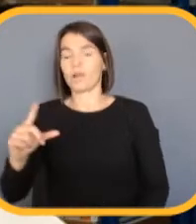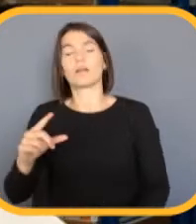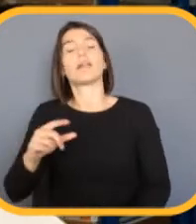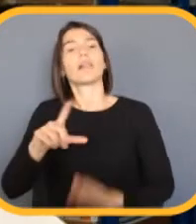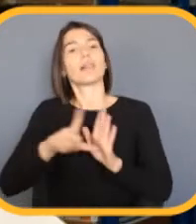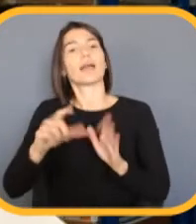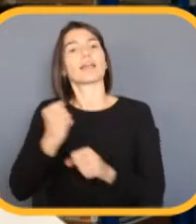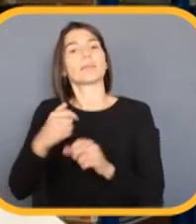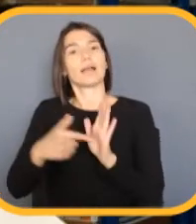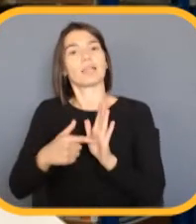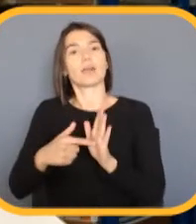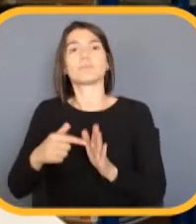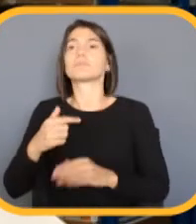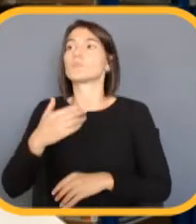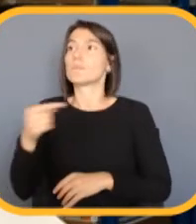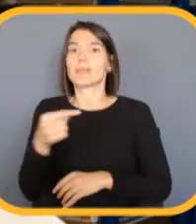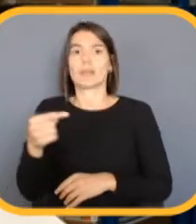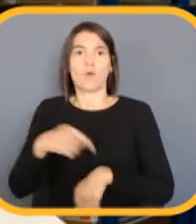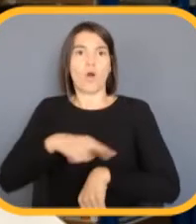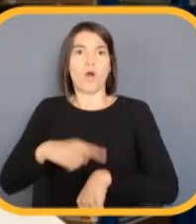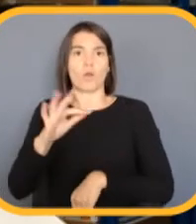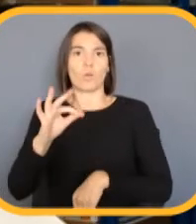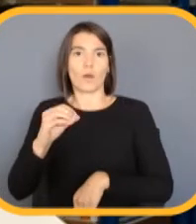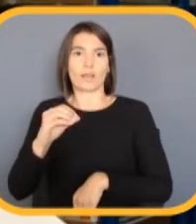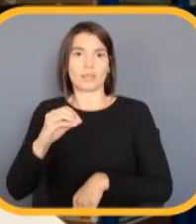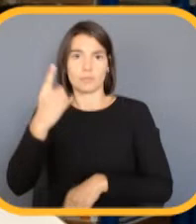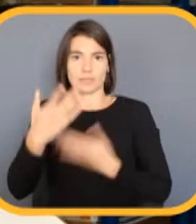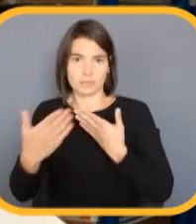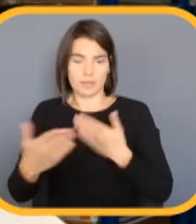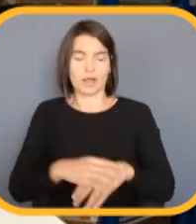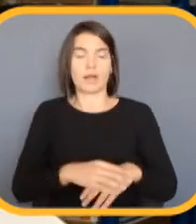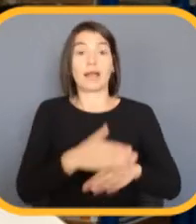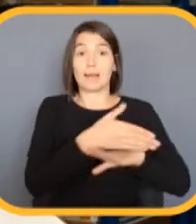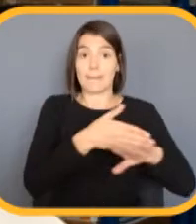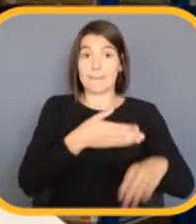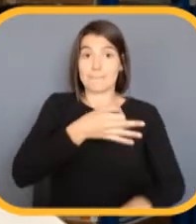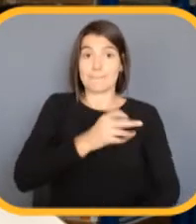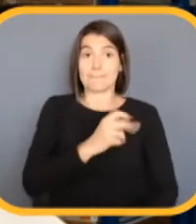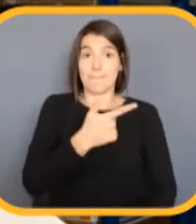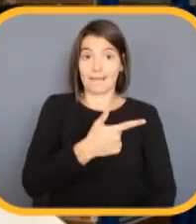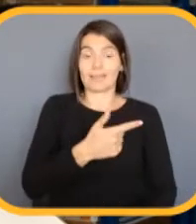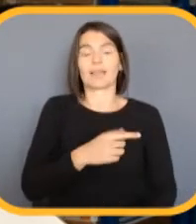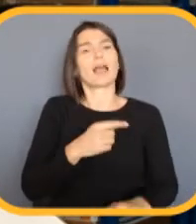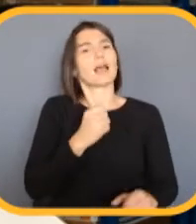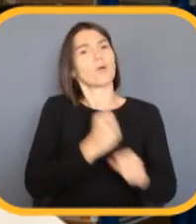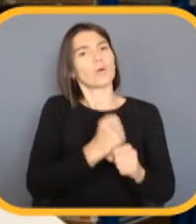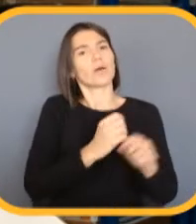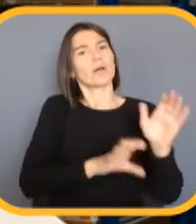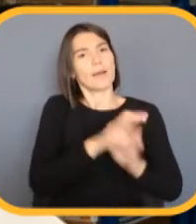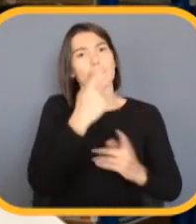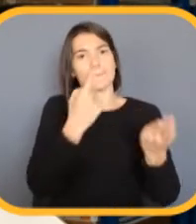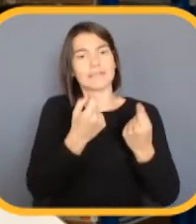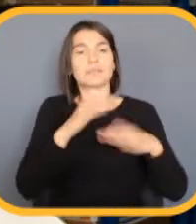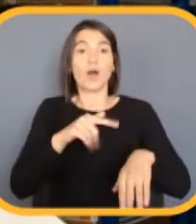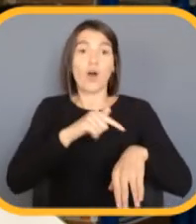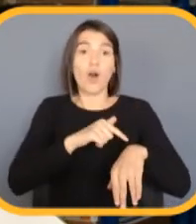segundo o Código de Trabalho, um horário de pelo menos 40 horas semanais. Já o part-time apresenta condições de trabalho semelhante,